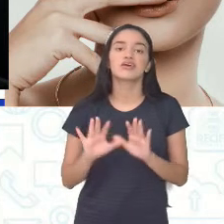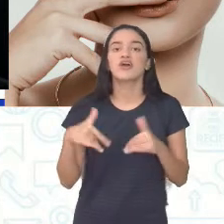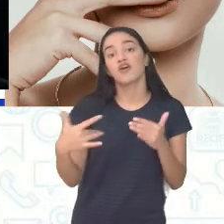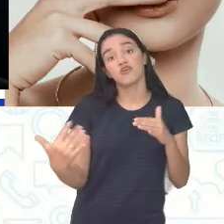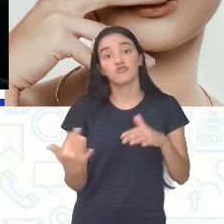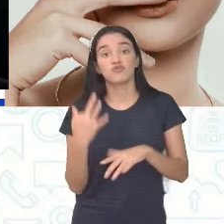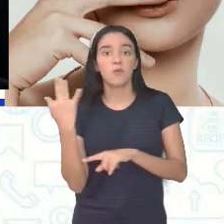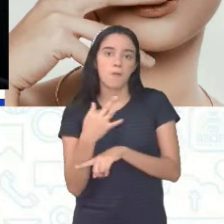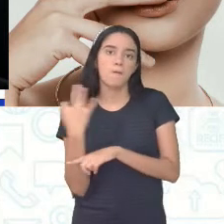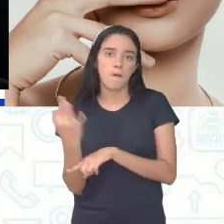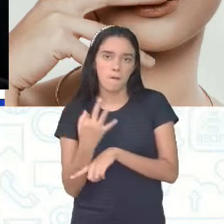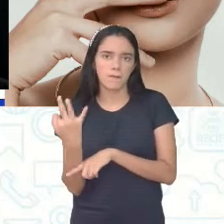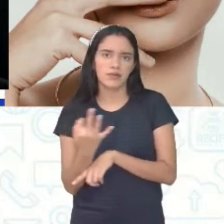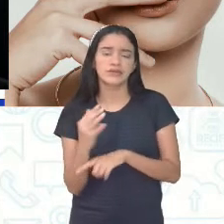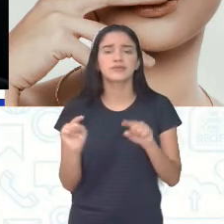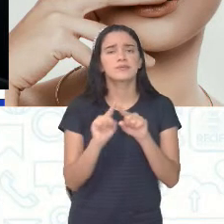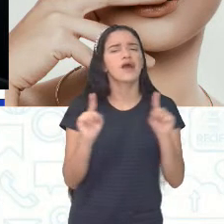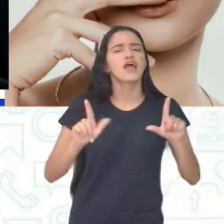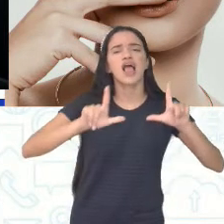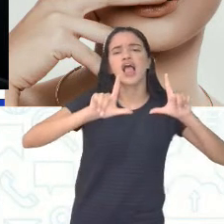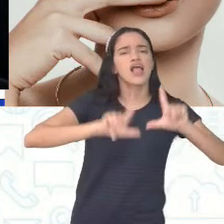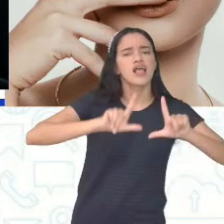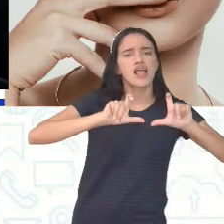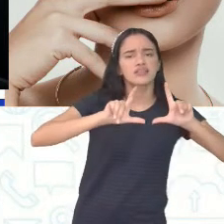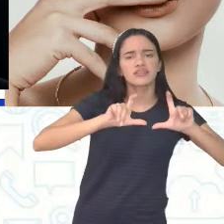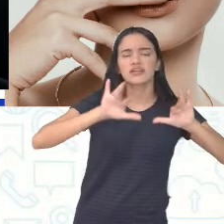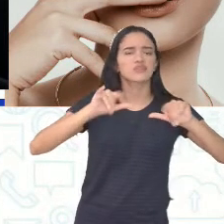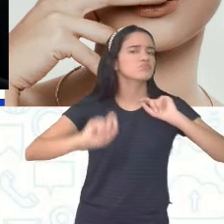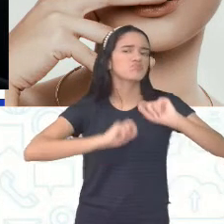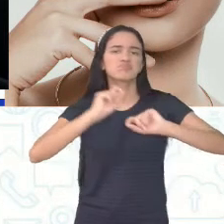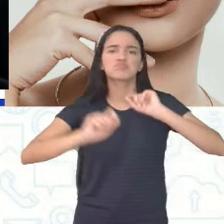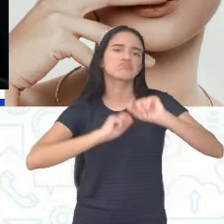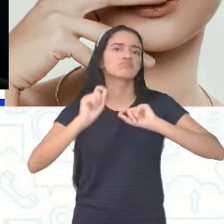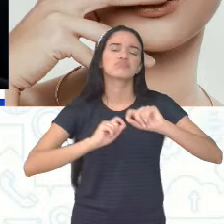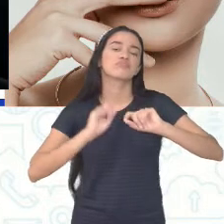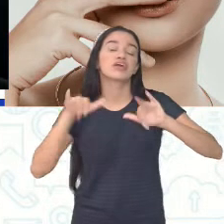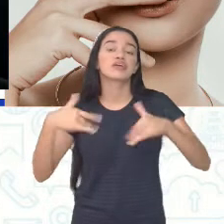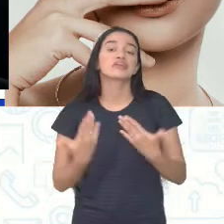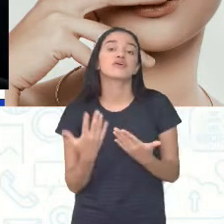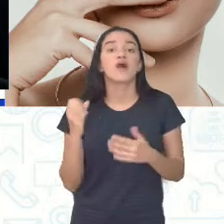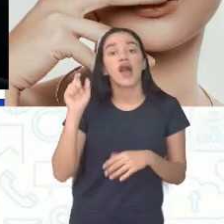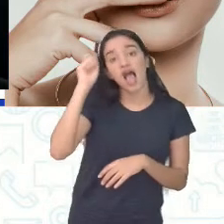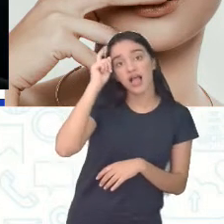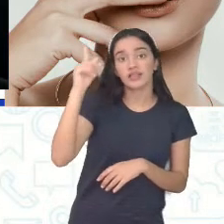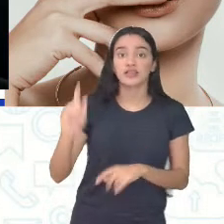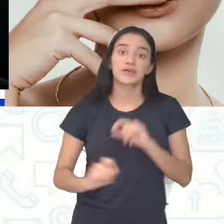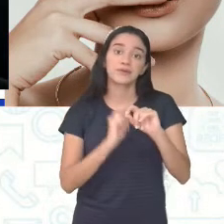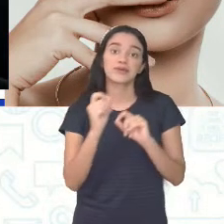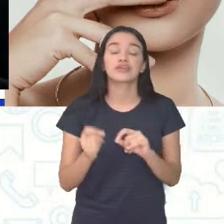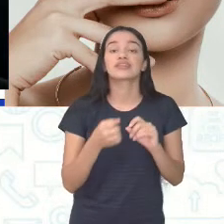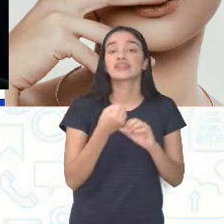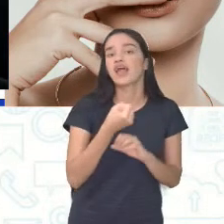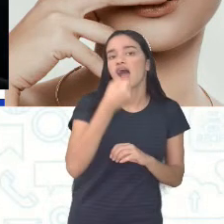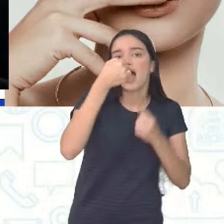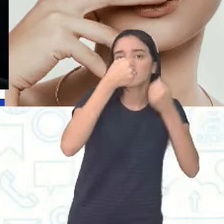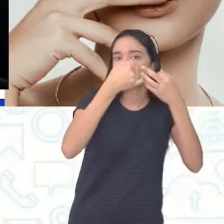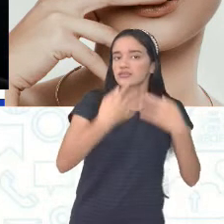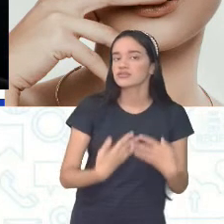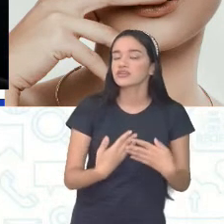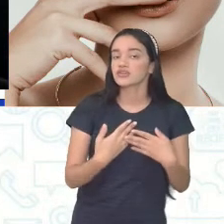Então ele mesmo. Então o modelo, ele pegava o corpo do modelo, né? E quando era na hora de pintar o rosto, ele